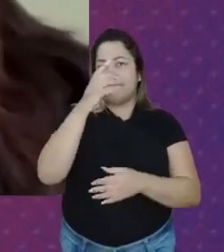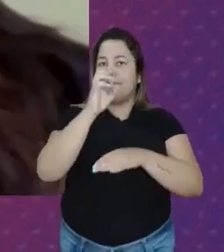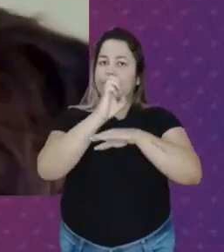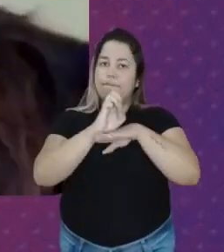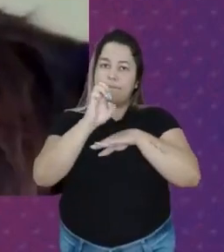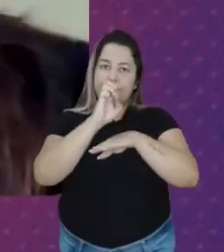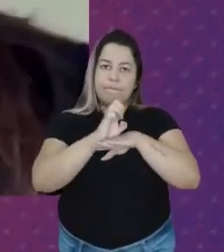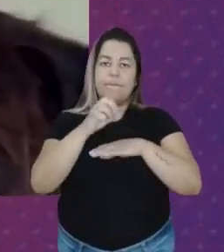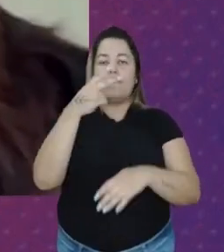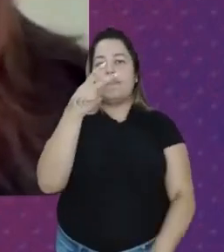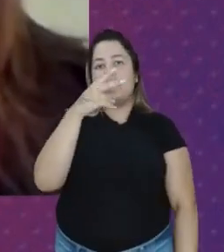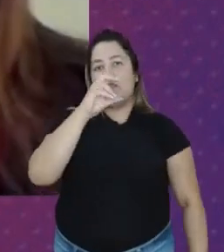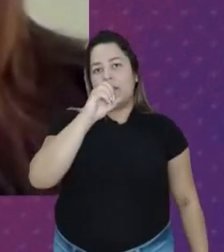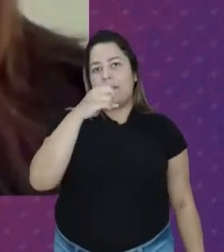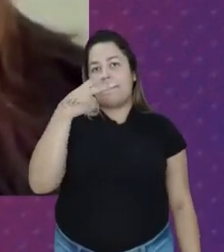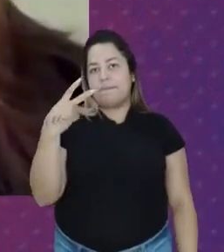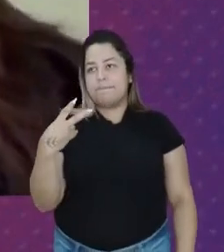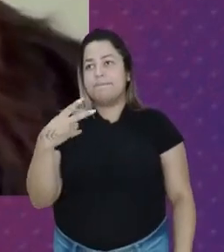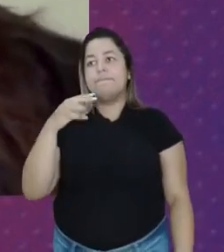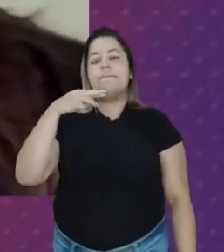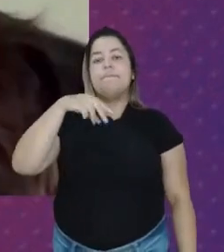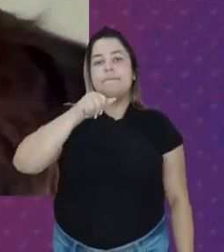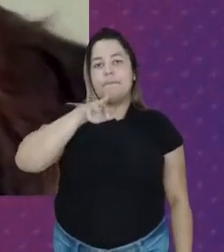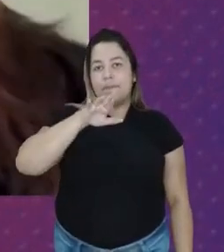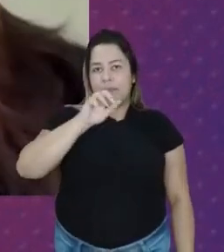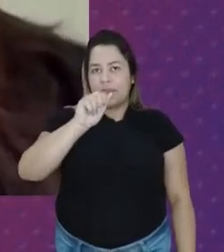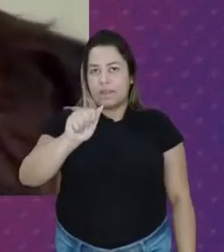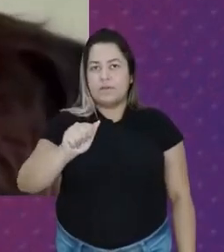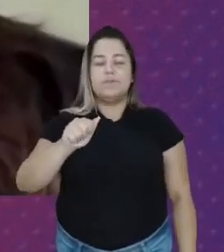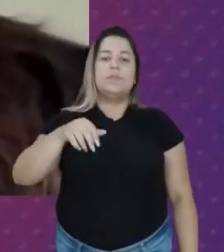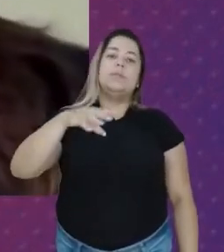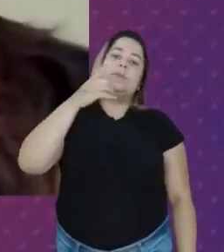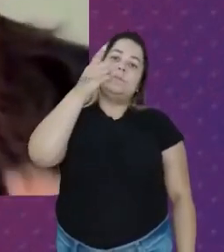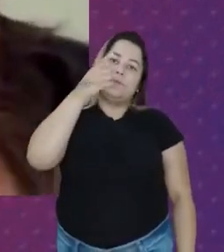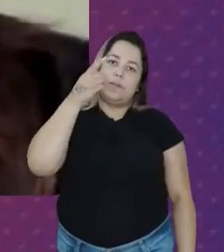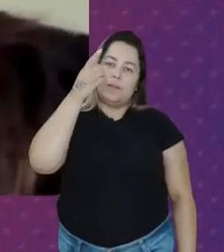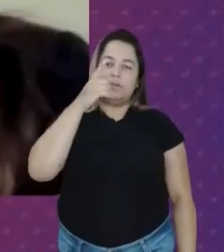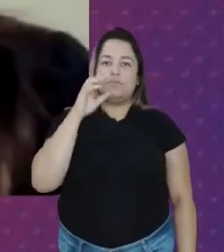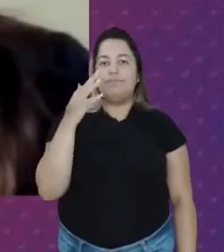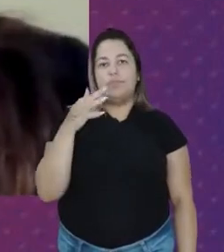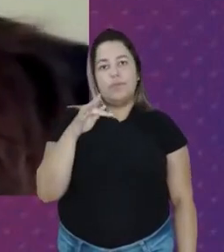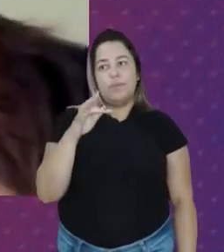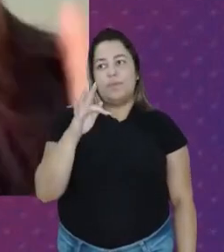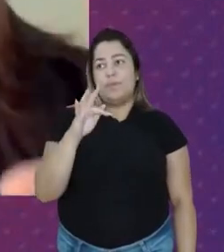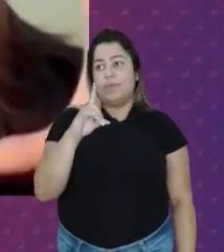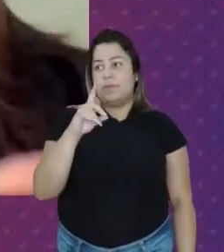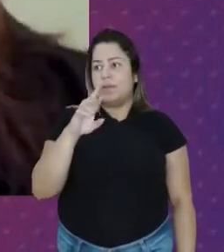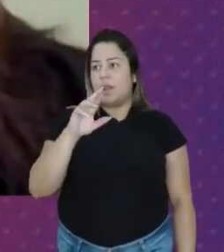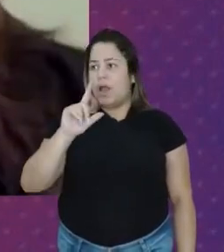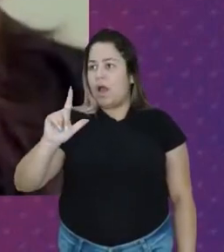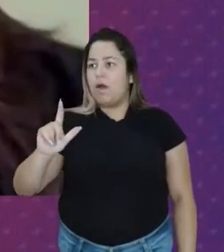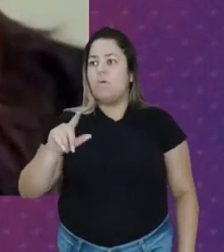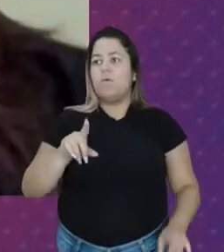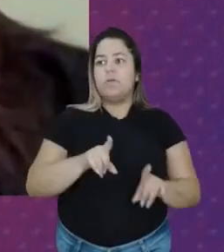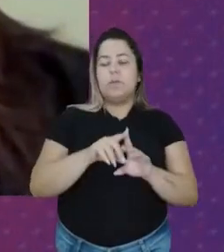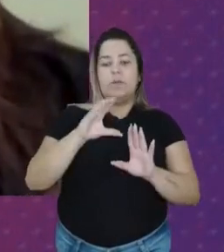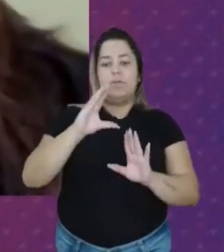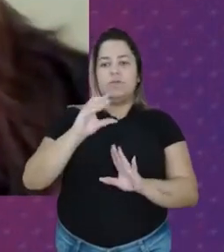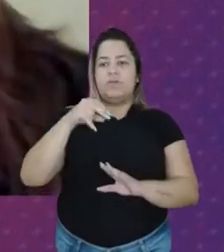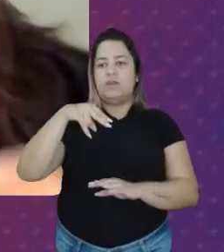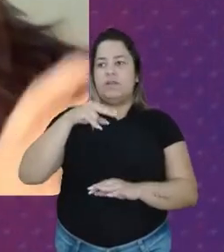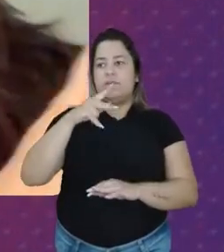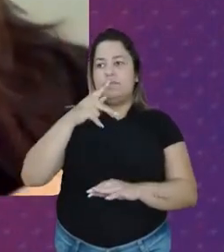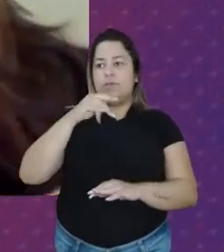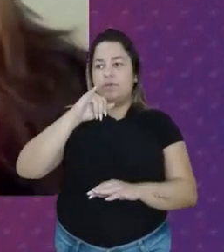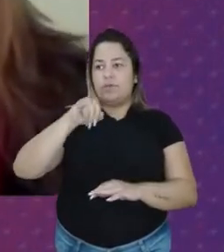eleições 2022, né, Maria da Silva, deputada federal, e aí vai ter o seu número lá, então vai ter um CNPJ de campanha, aí